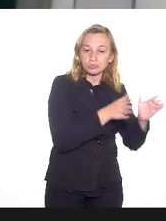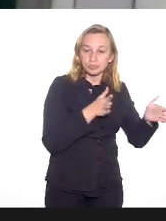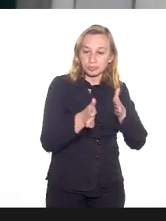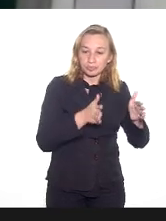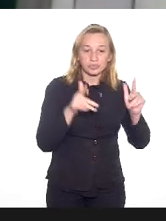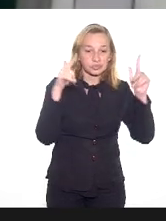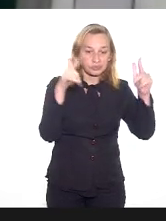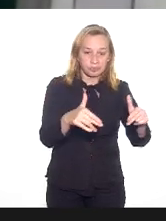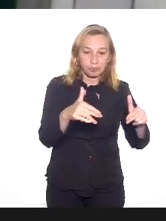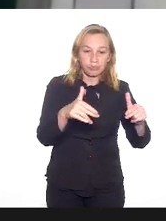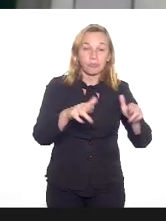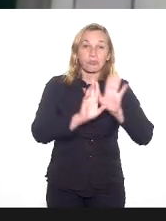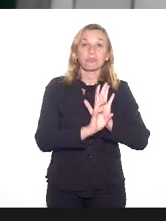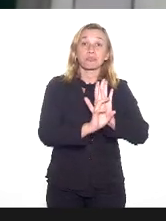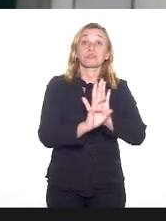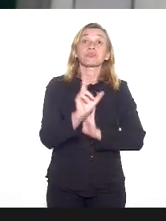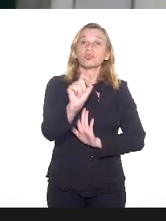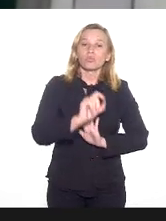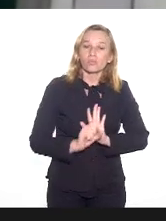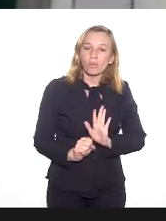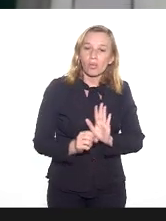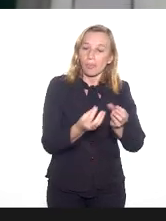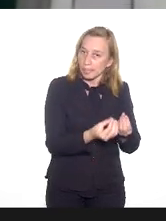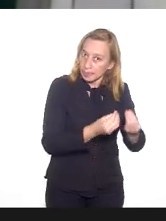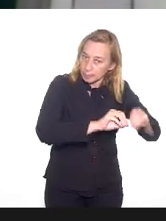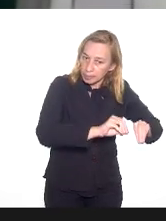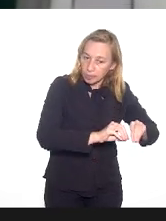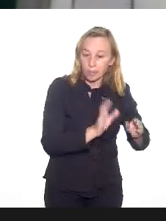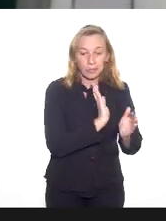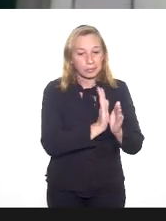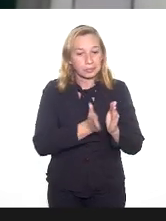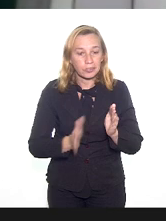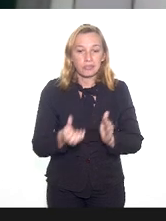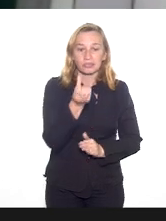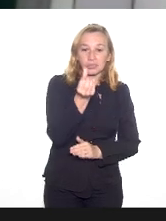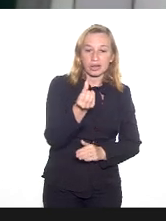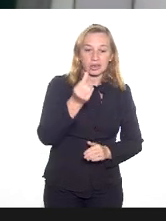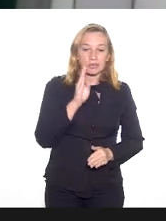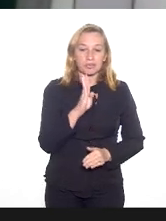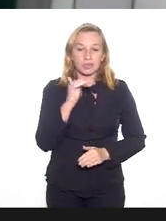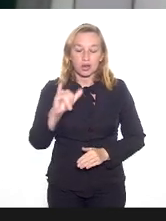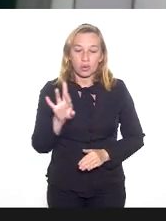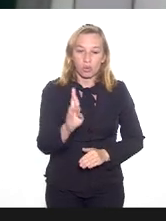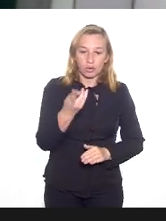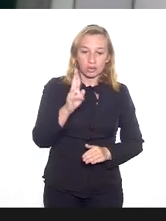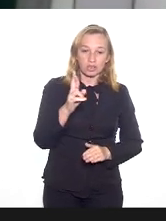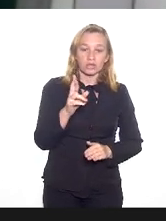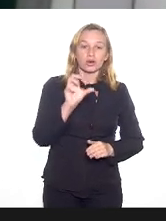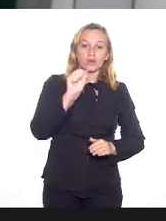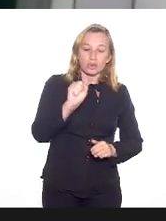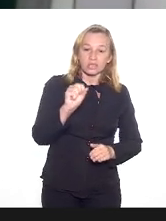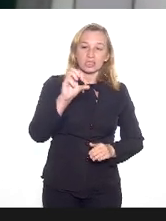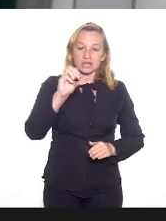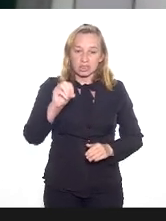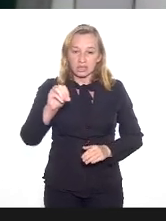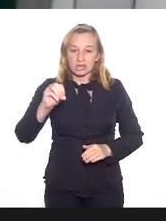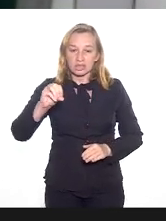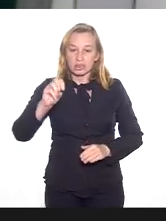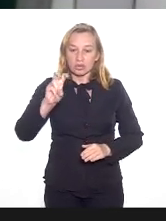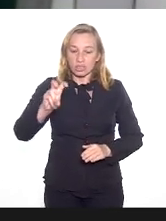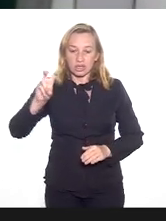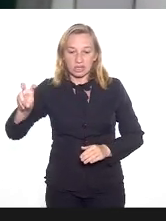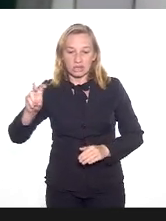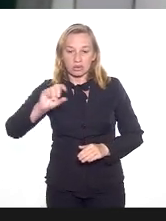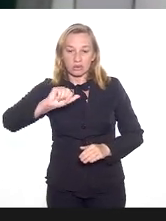período representaram prejuízo na ordem de 6 bilhões 855 milhões e quebrados. Ou seja,